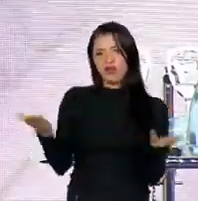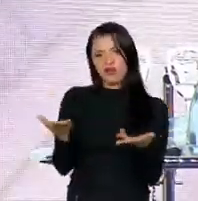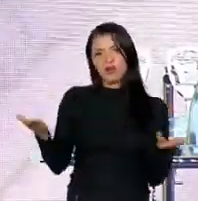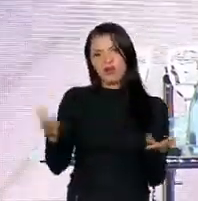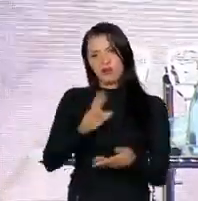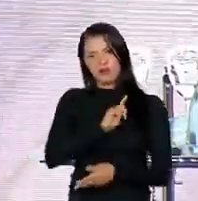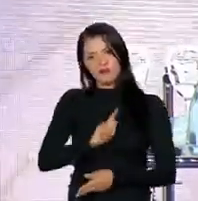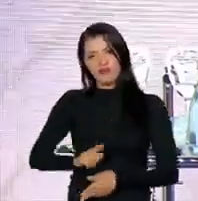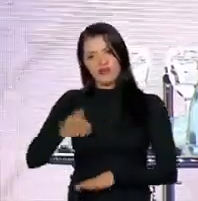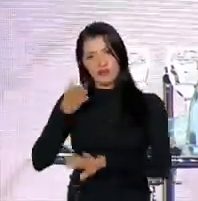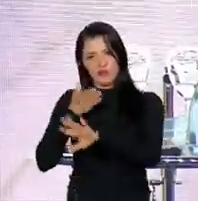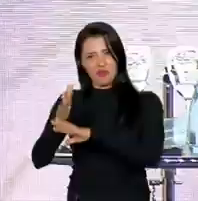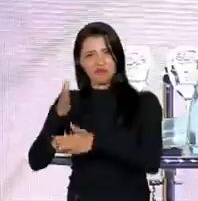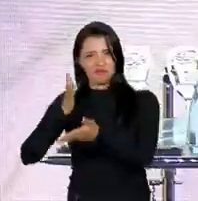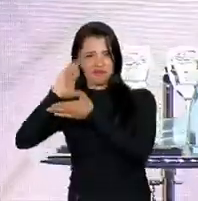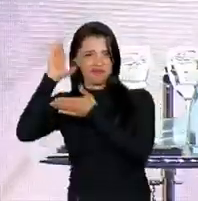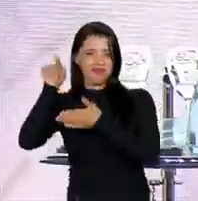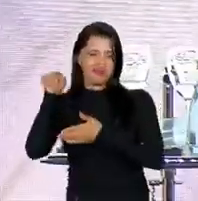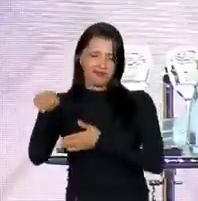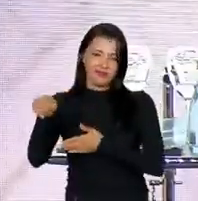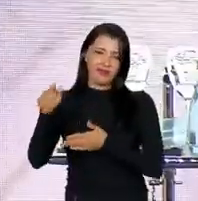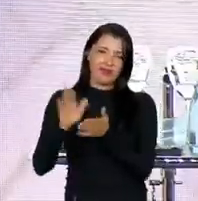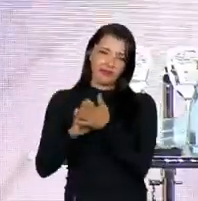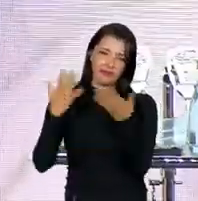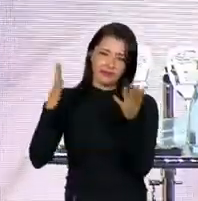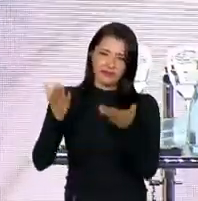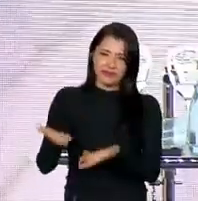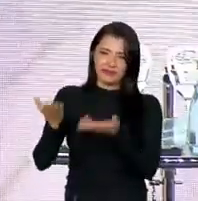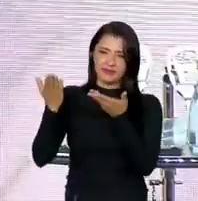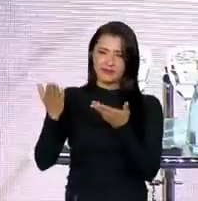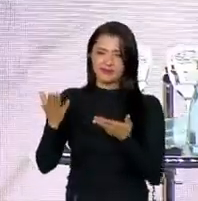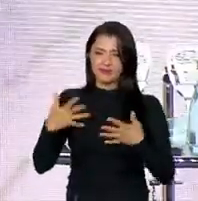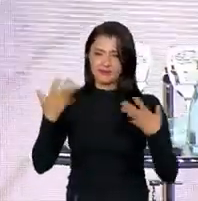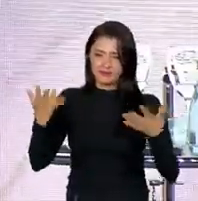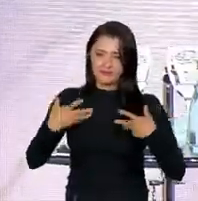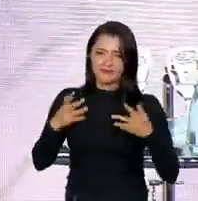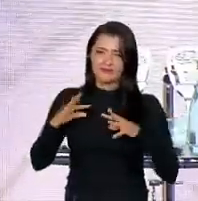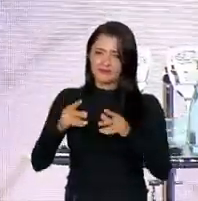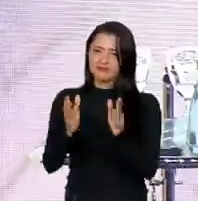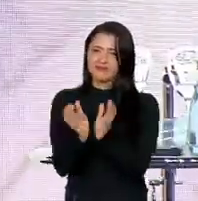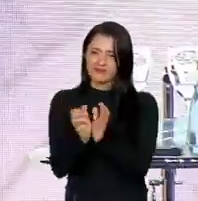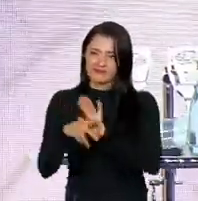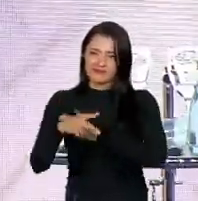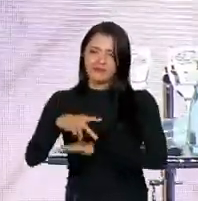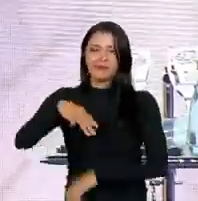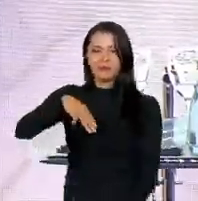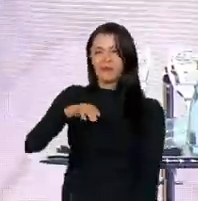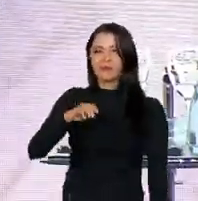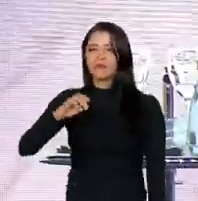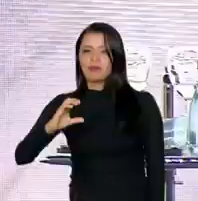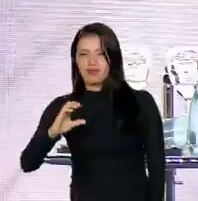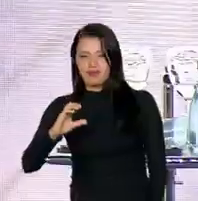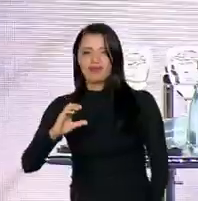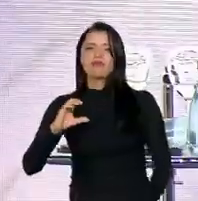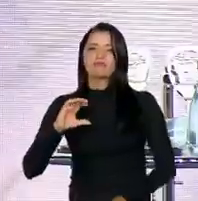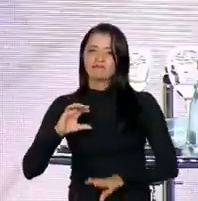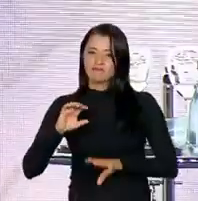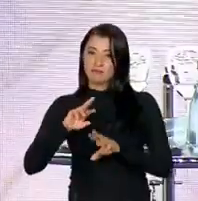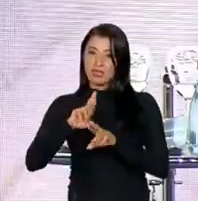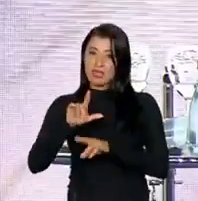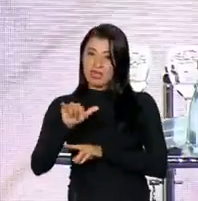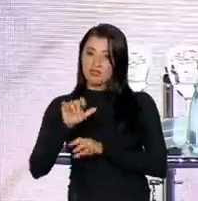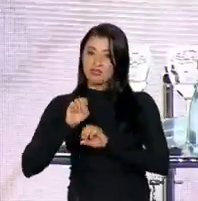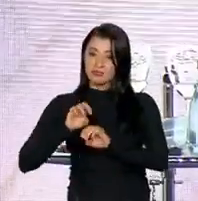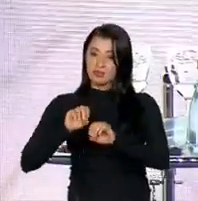no primeiro turno. Quero aqui saudar com muita alegria, então, toda a equipe do MEC, toda a rede de educação